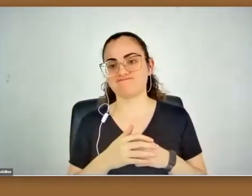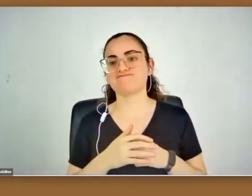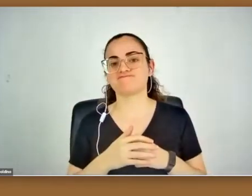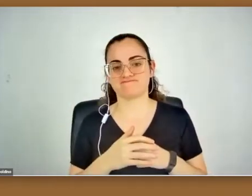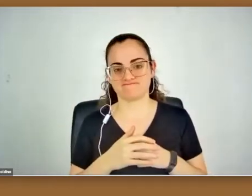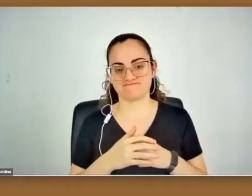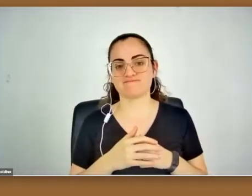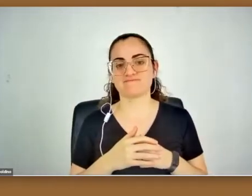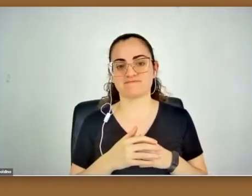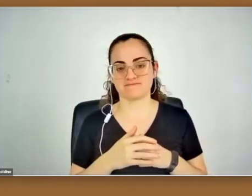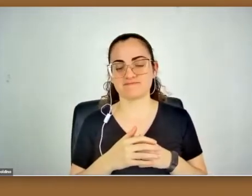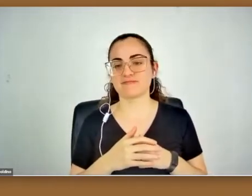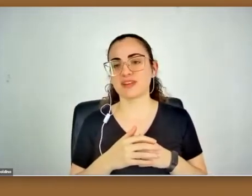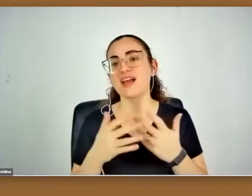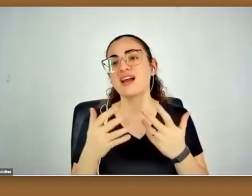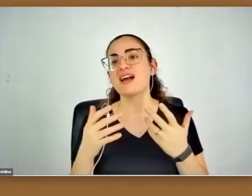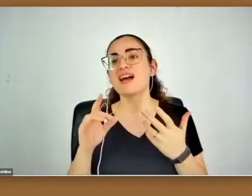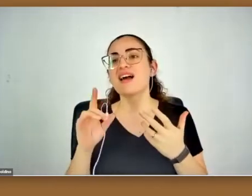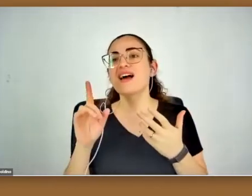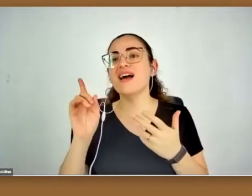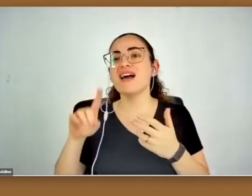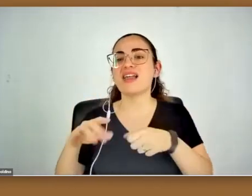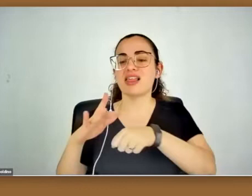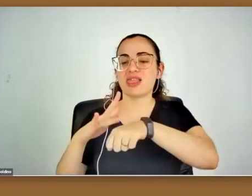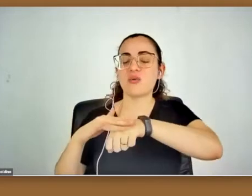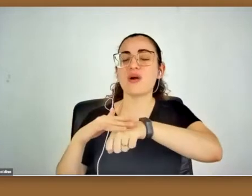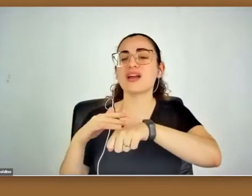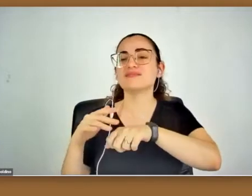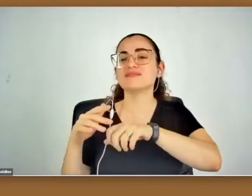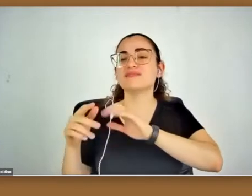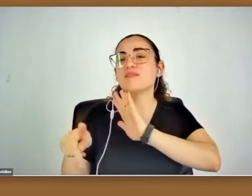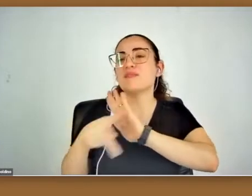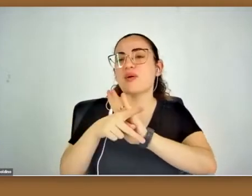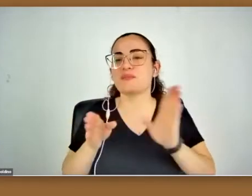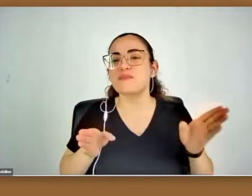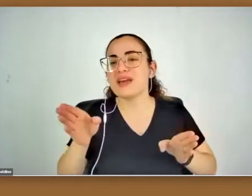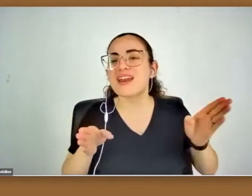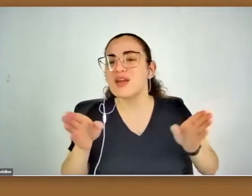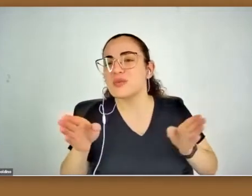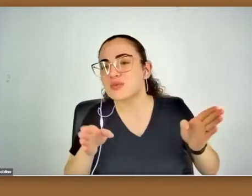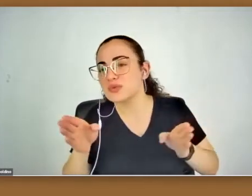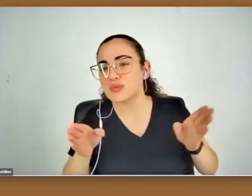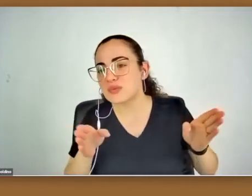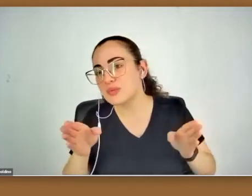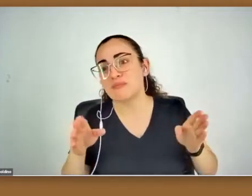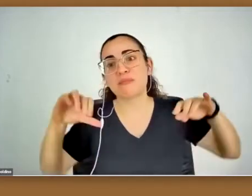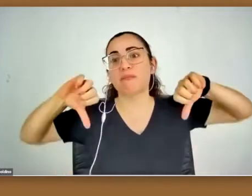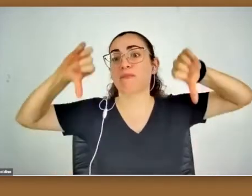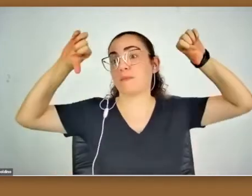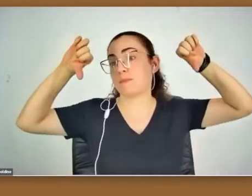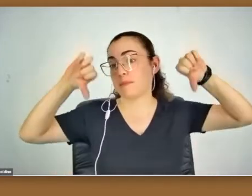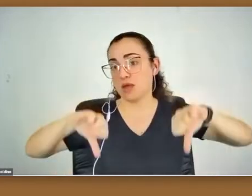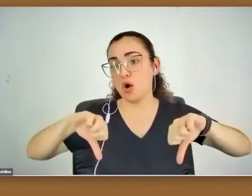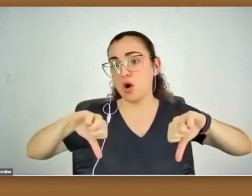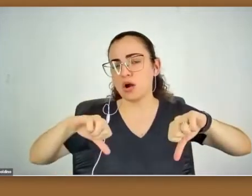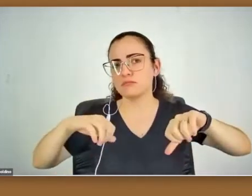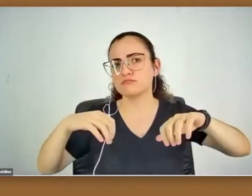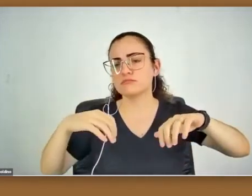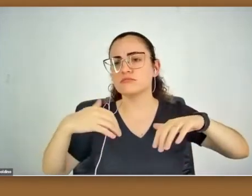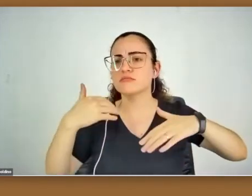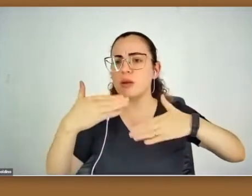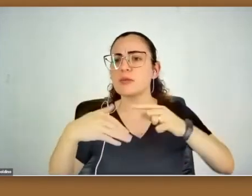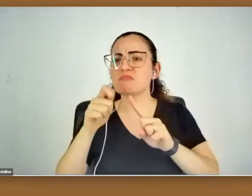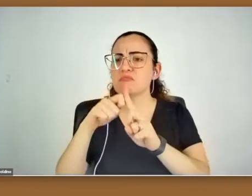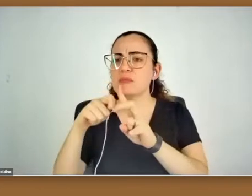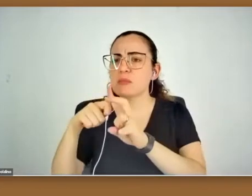de doenças sazonais. Sazonal significa o quê? Tem períodos em que ela acontece, períodos em que ela diminui. E